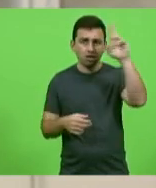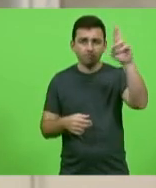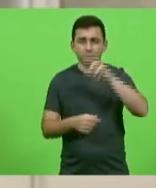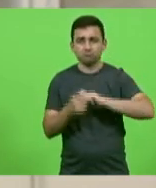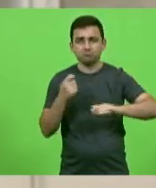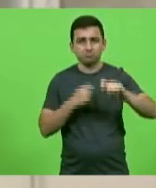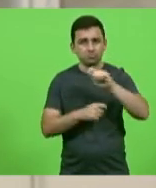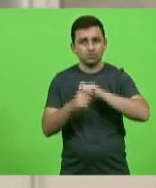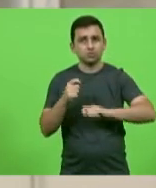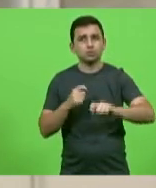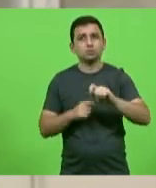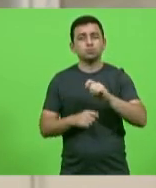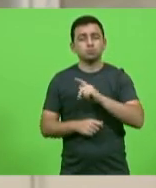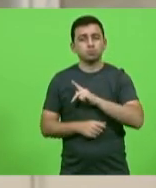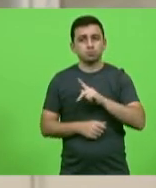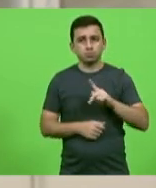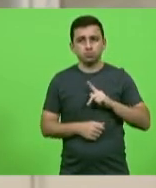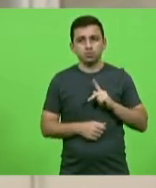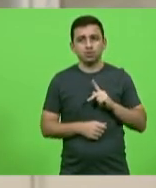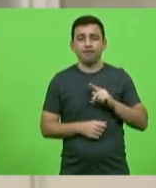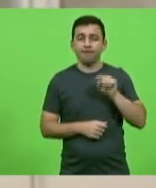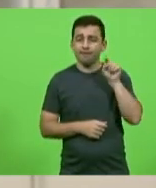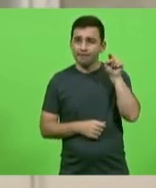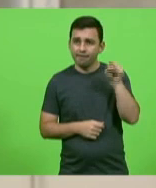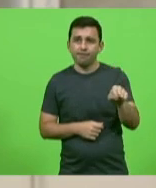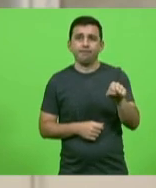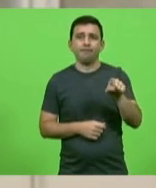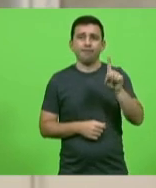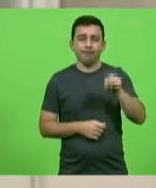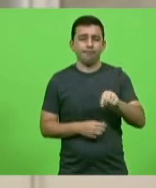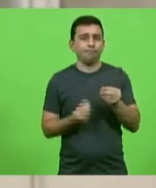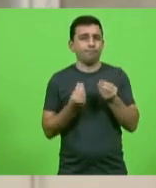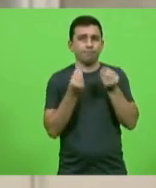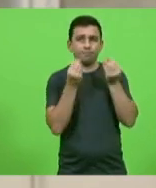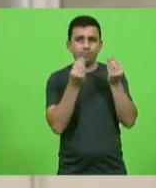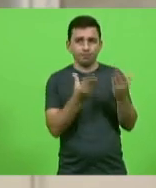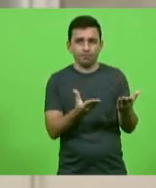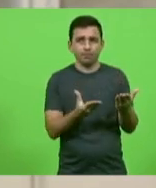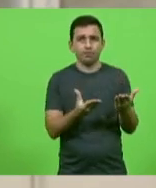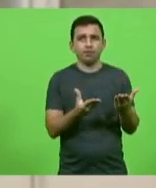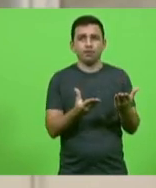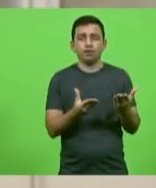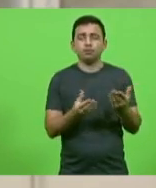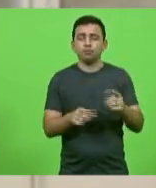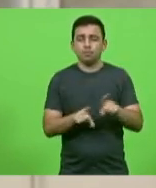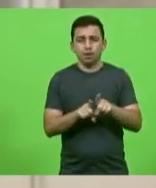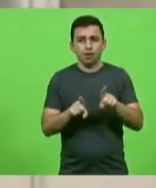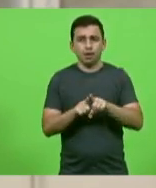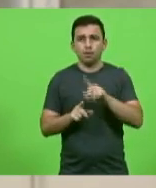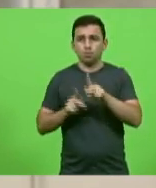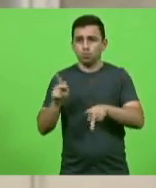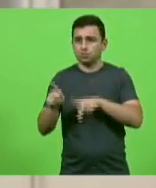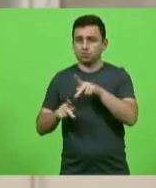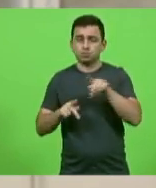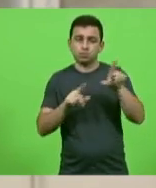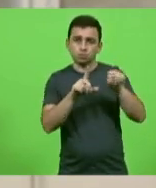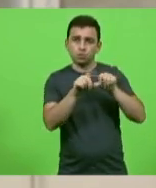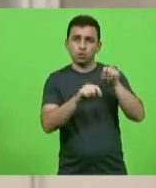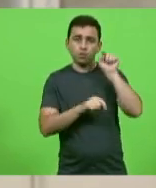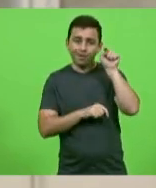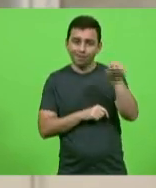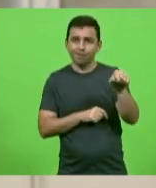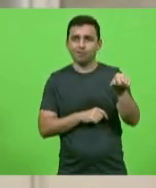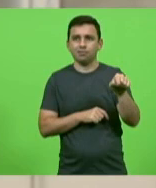administração pública porquanto é ele quem foi investido que mandar Popular pelos eleitores